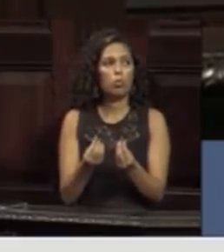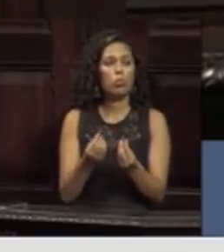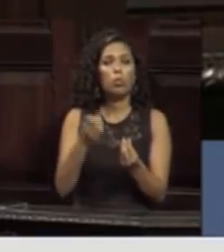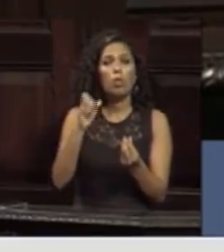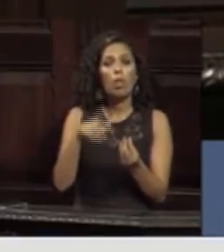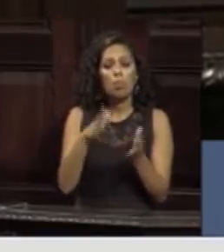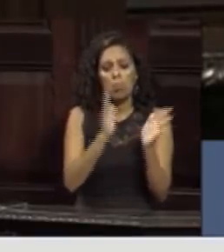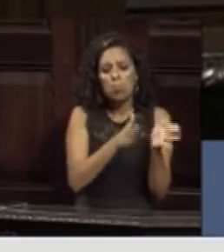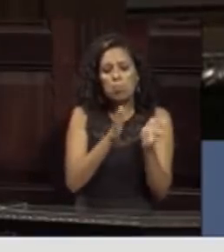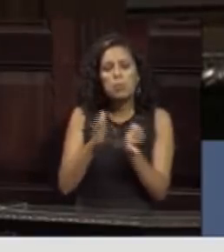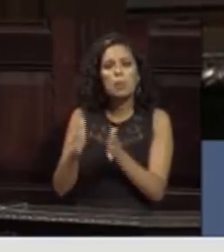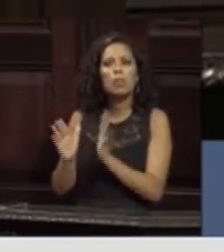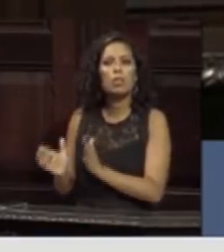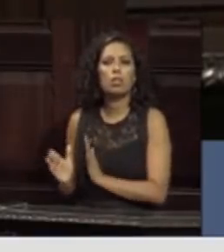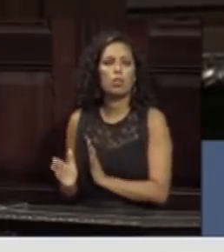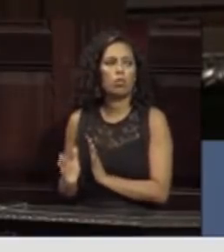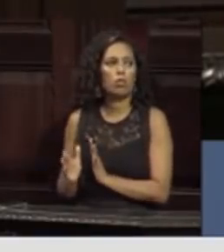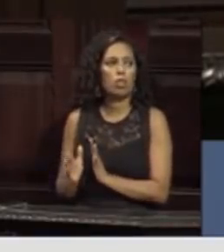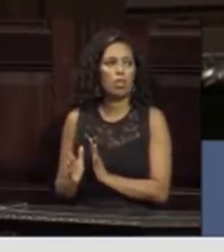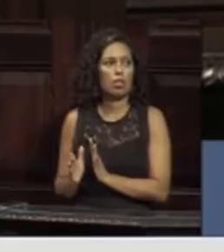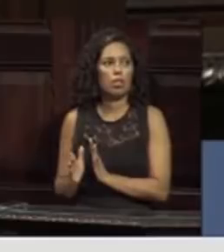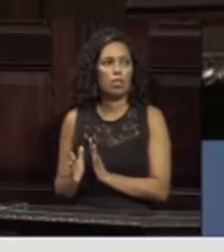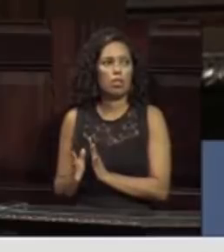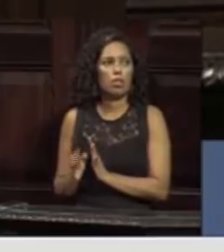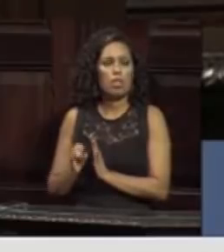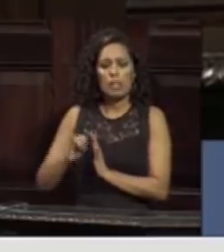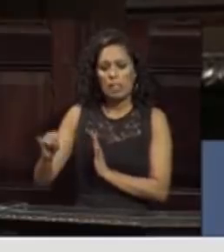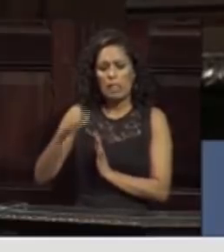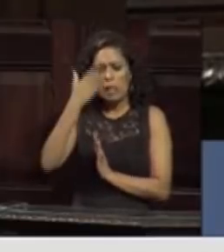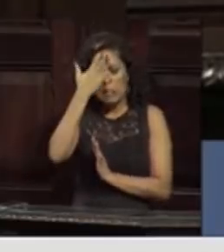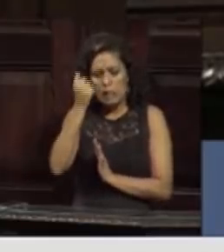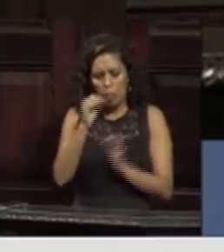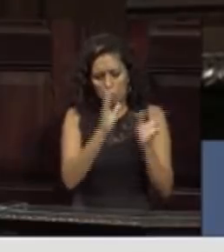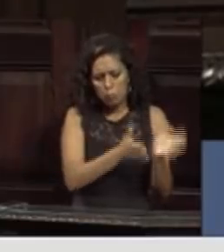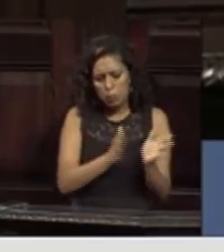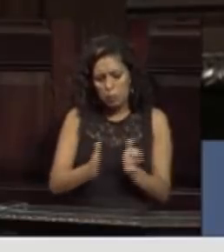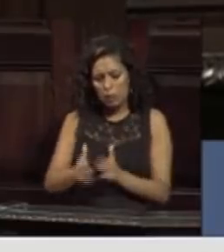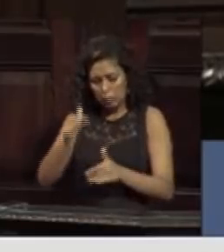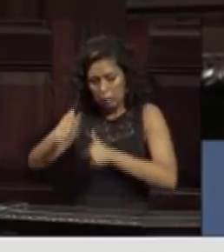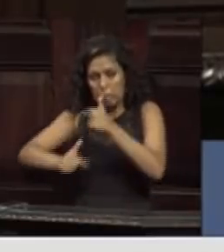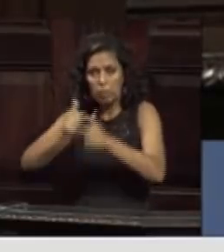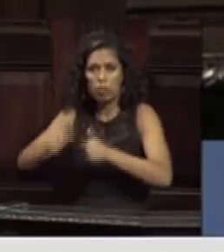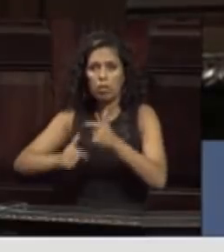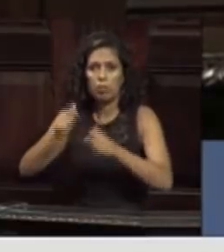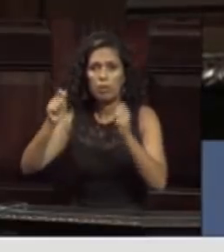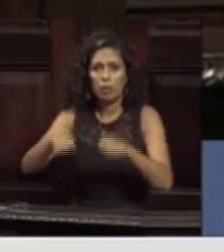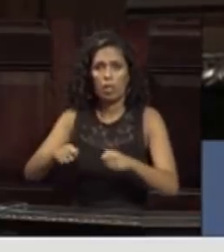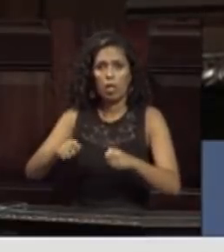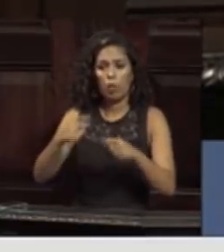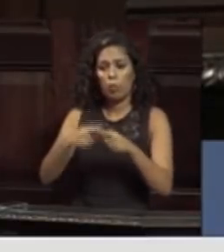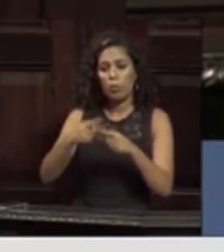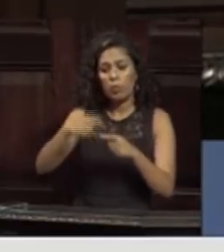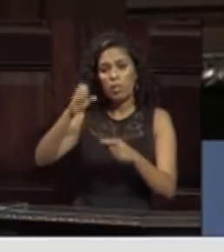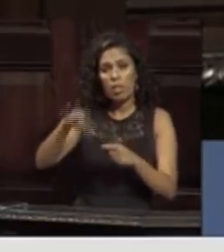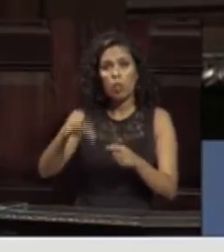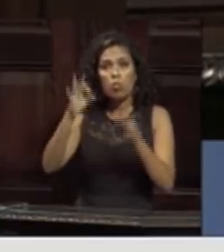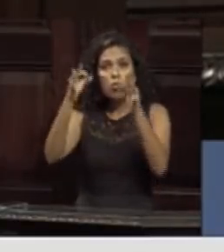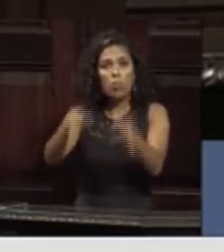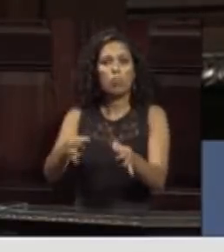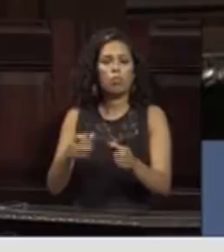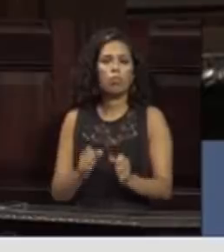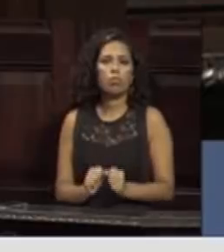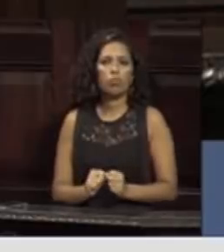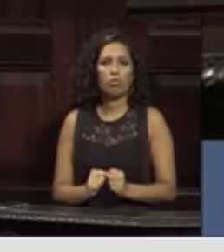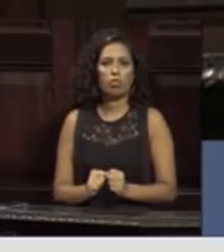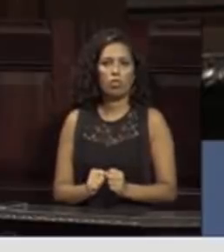previsível e você pode exatamente trabalhar desta maneira, que é a forma mais correta e a forma de acordo com que